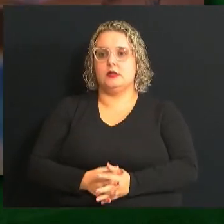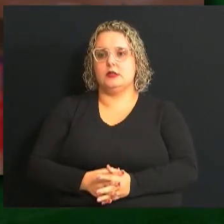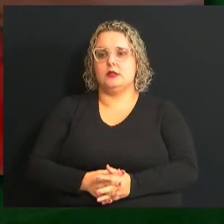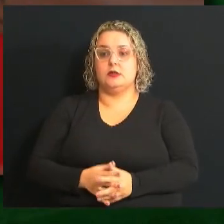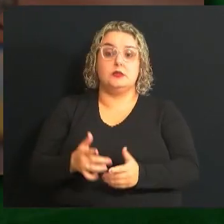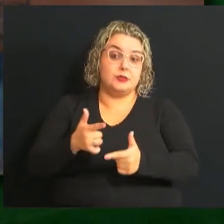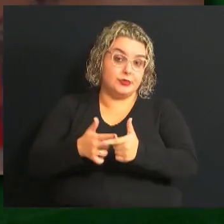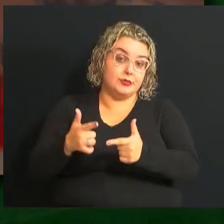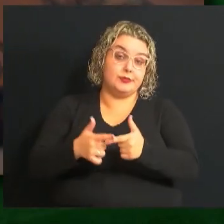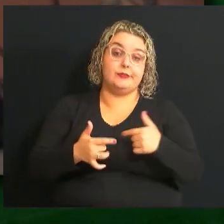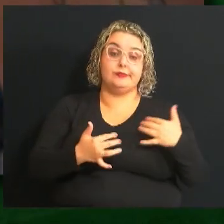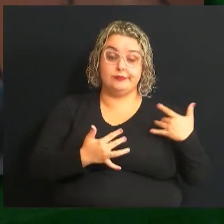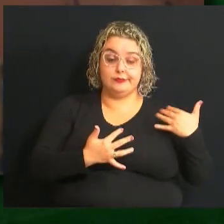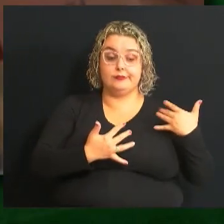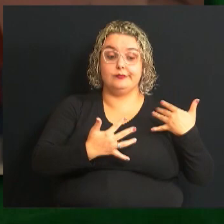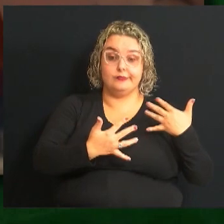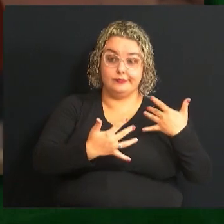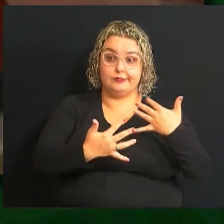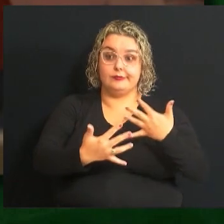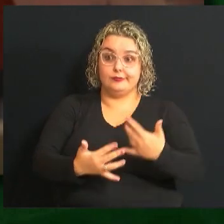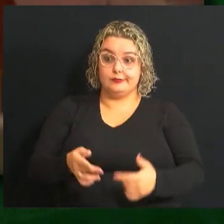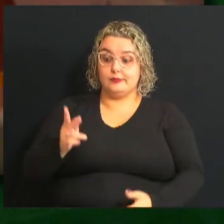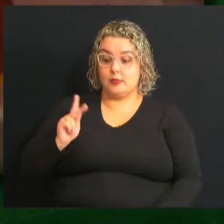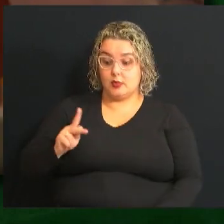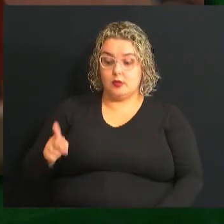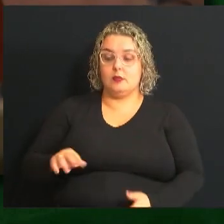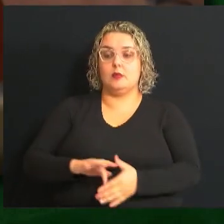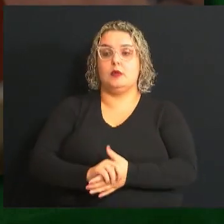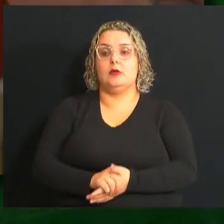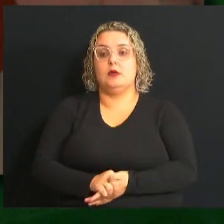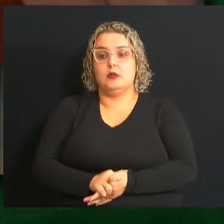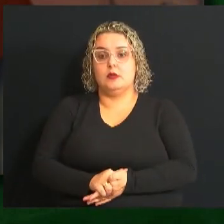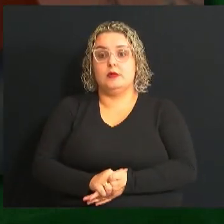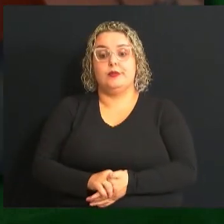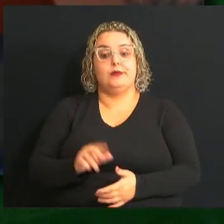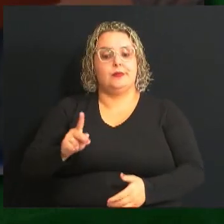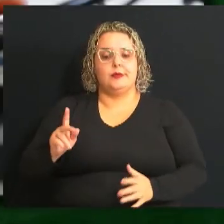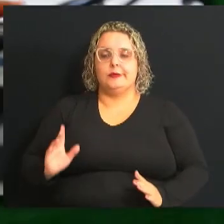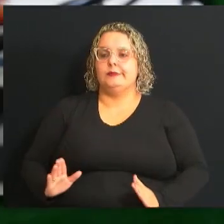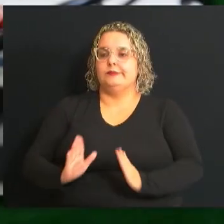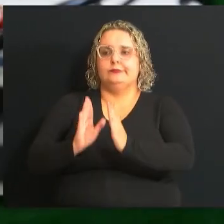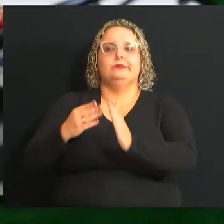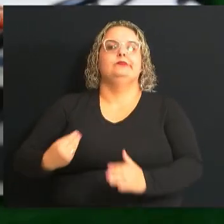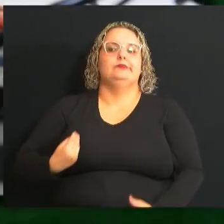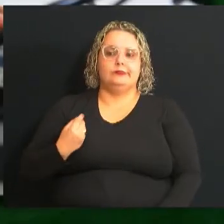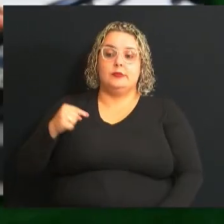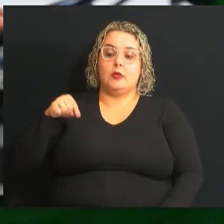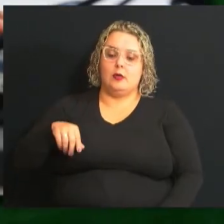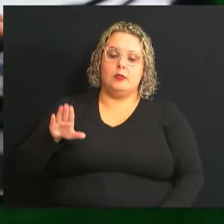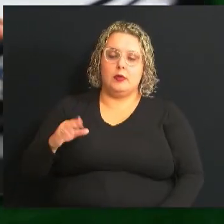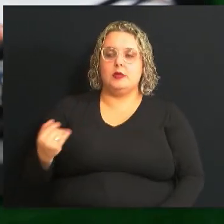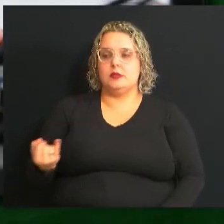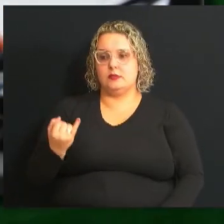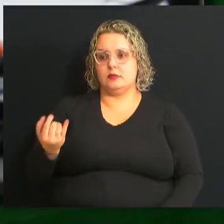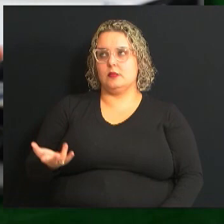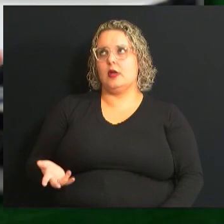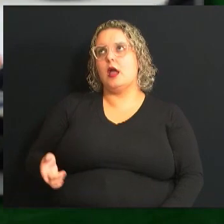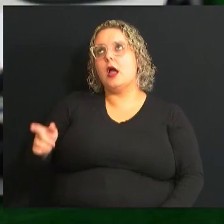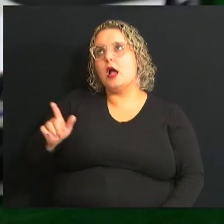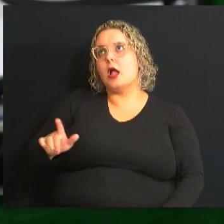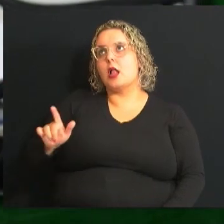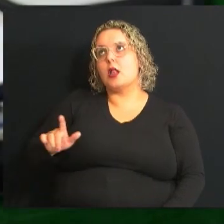gente vem enfrentando aí com o professor, que o professor vai enfrentando, esse é um dos mais importantes. Evidentemente que